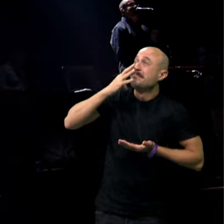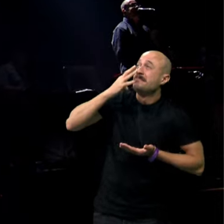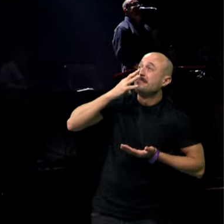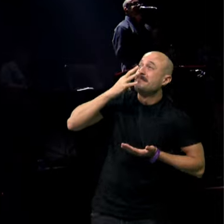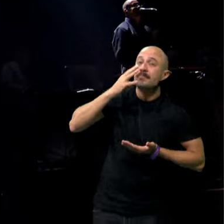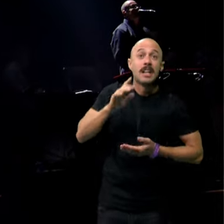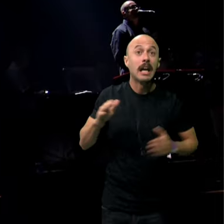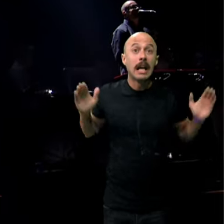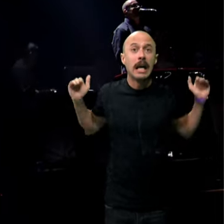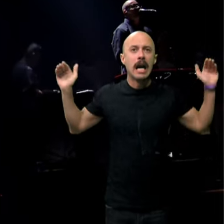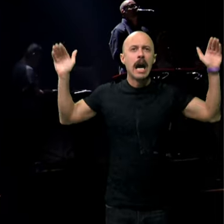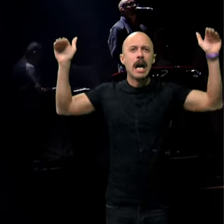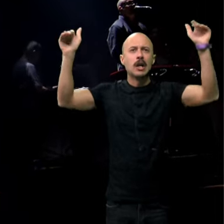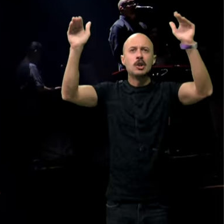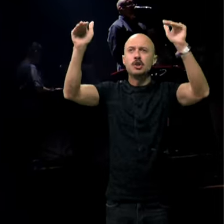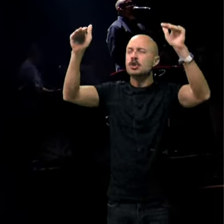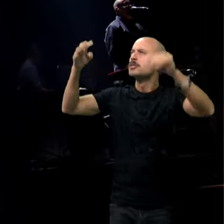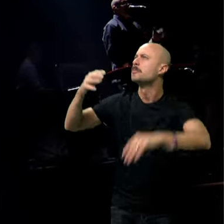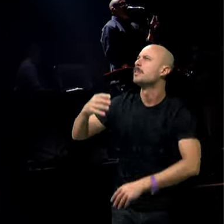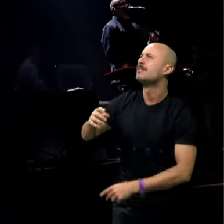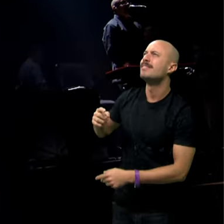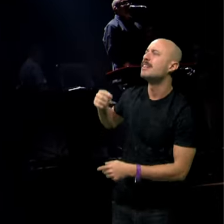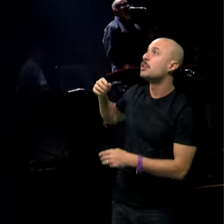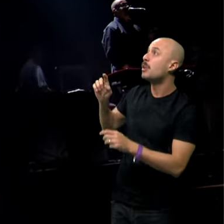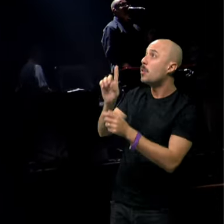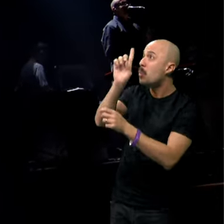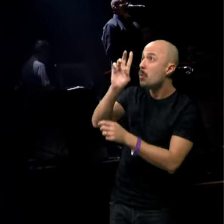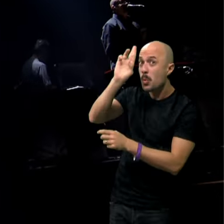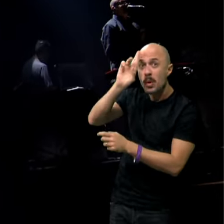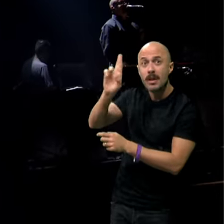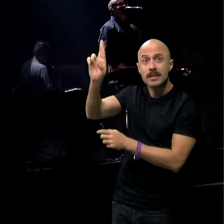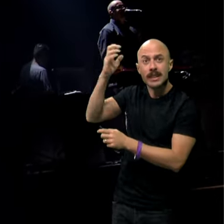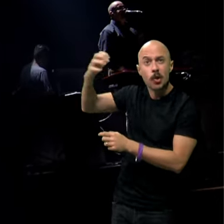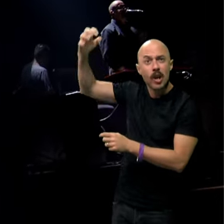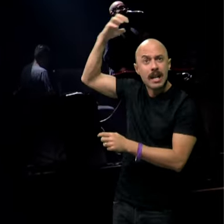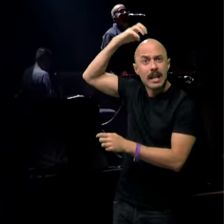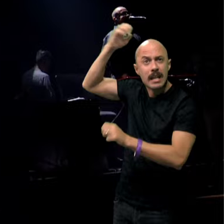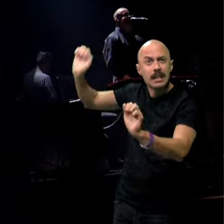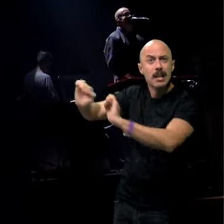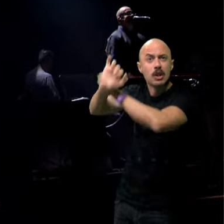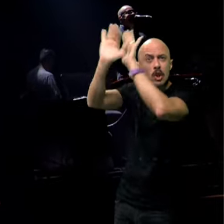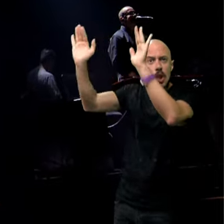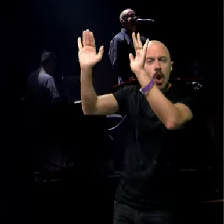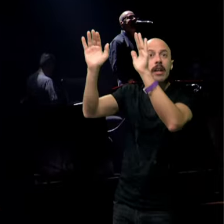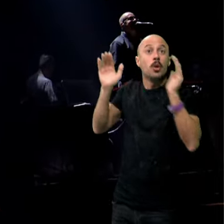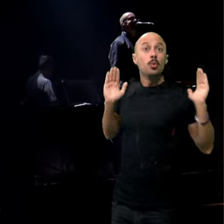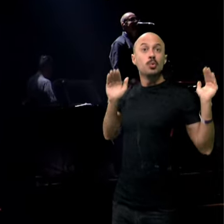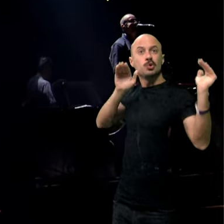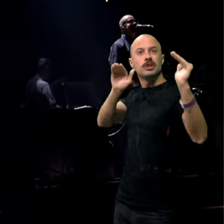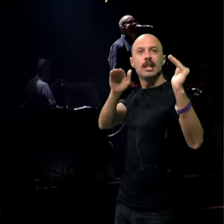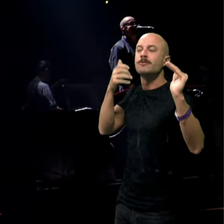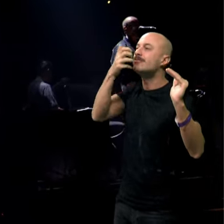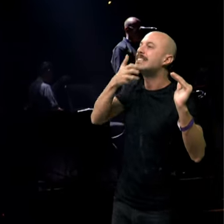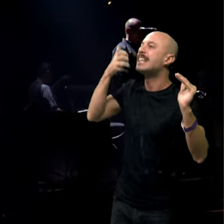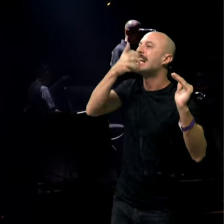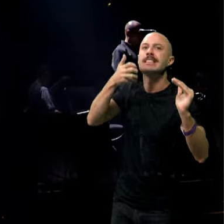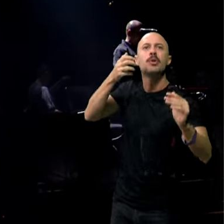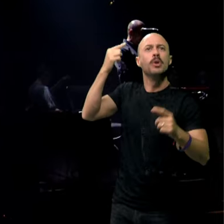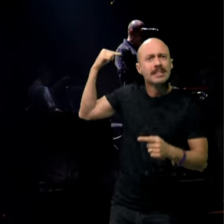estão diante do Rei da Glória. E a palavra diz que eles cantam: Santo, Santo, Santo é o